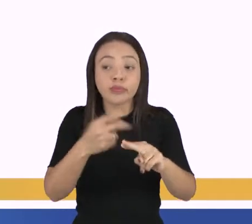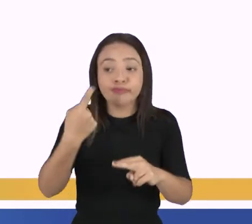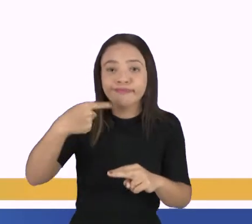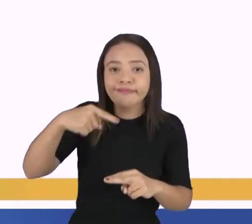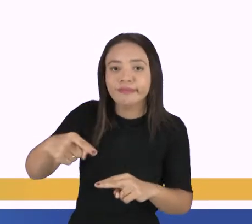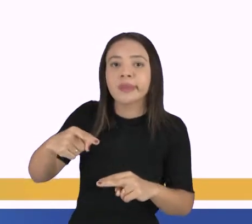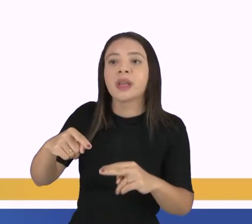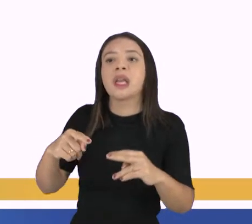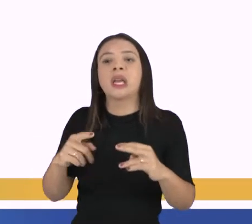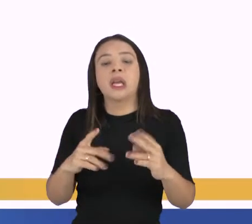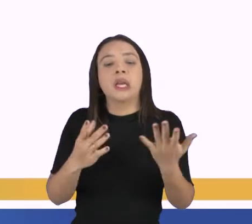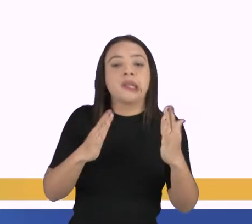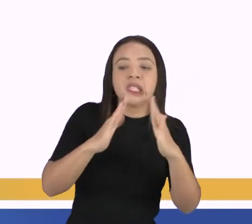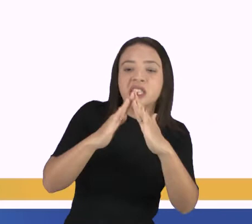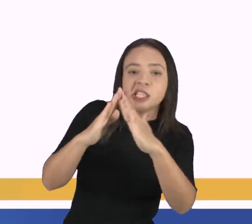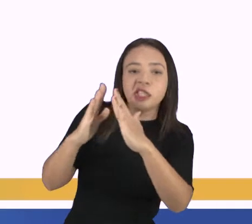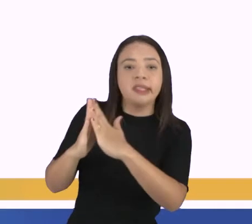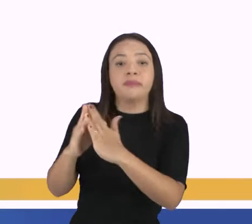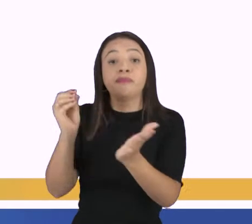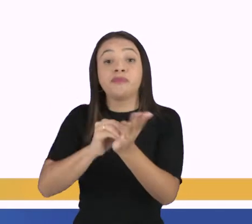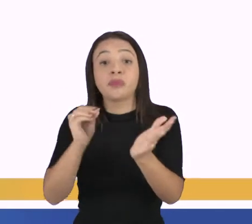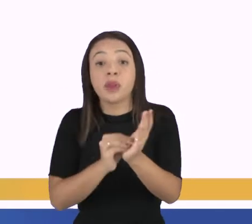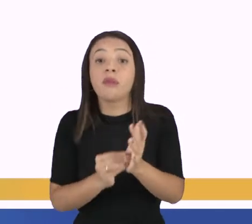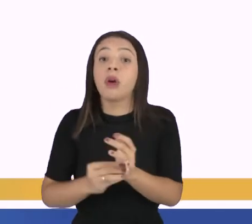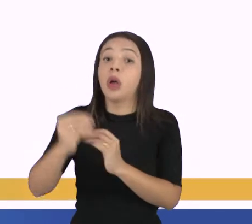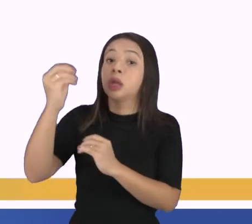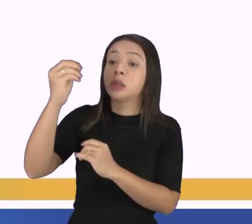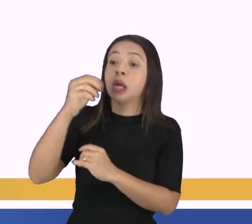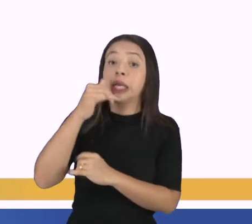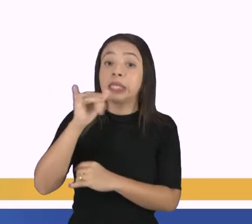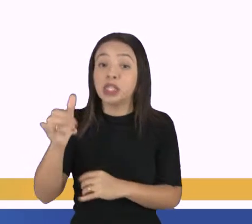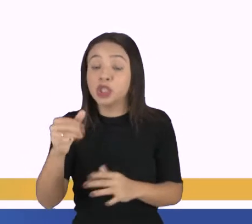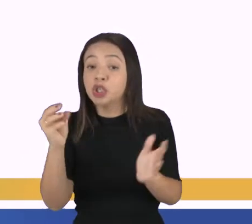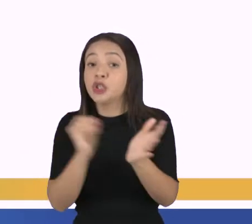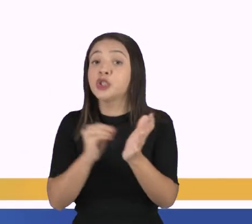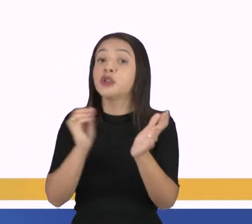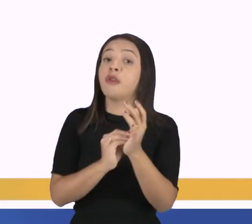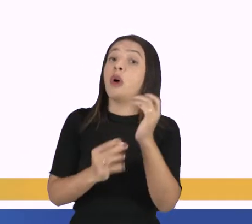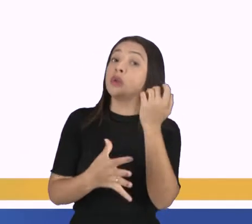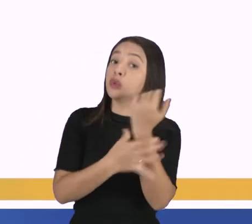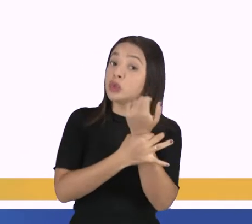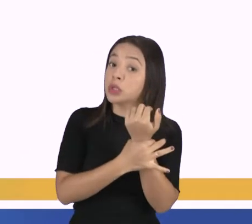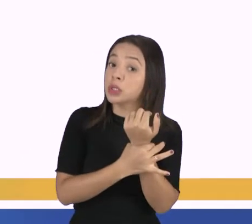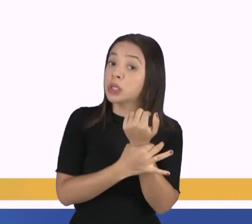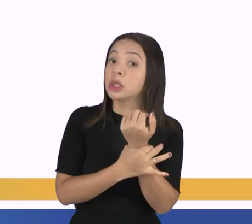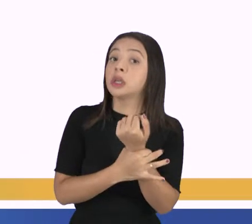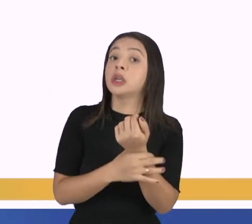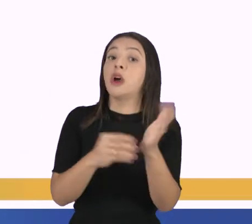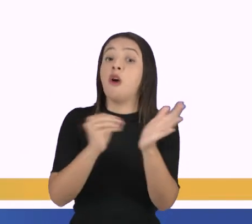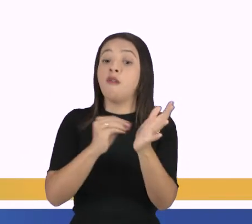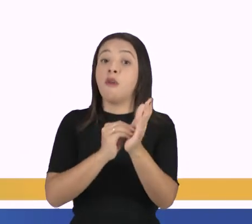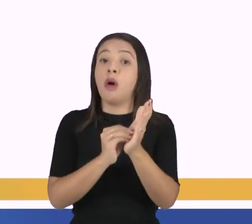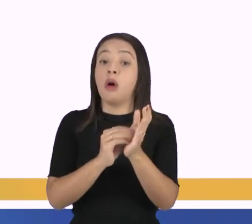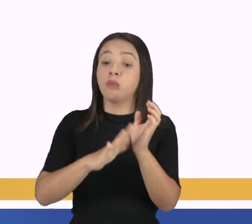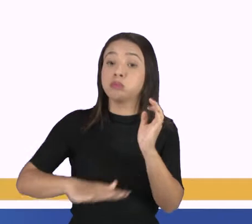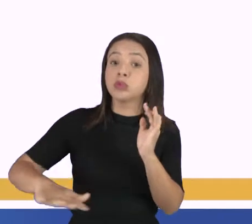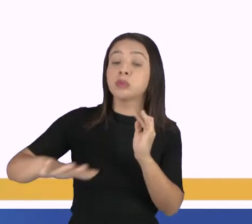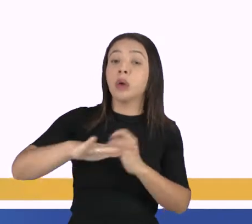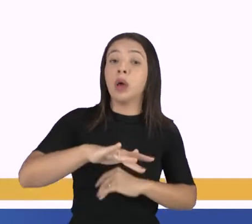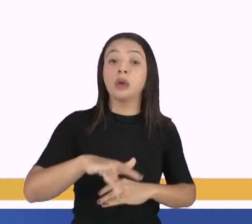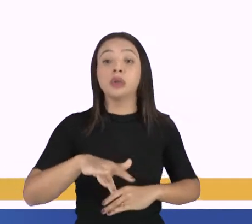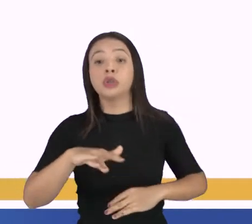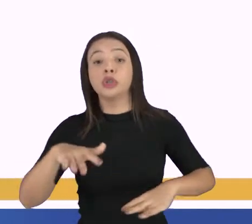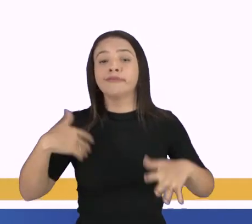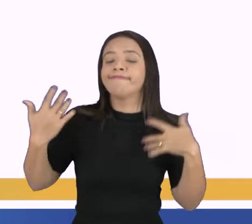não tem segurança, iluminação, tá? Calçadas, áreas de lazer, tá? Muitas mesmo